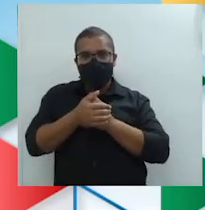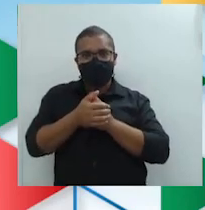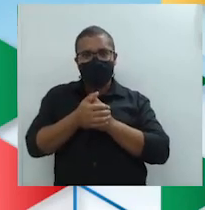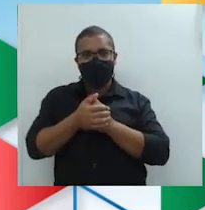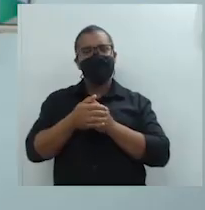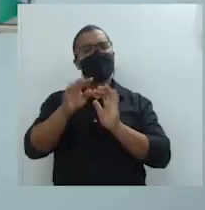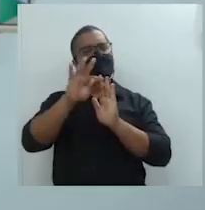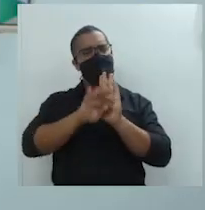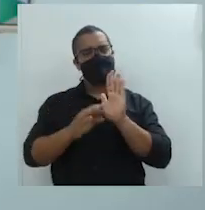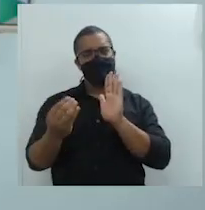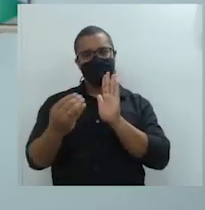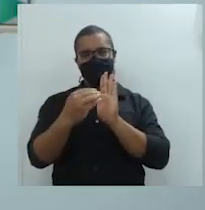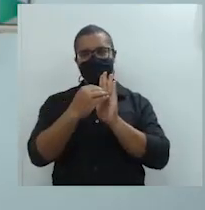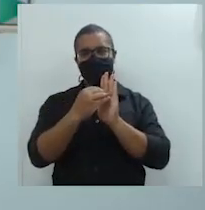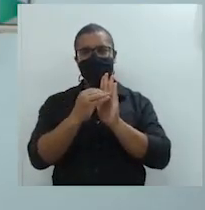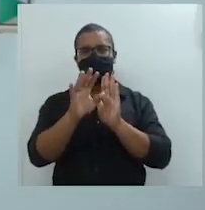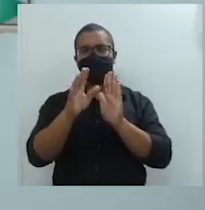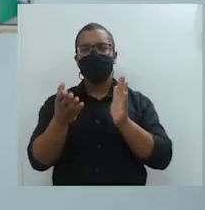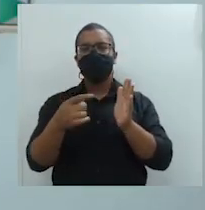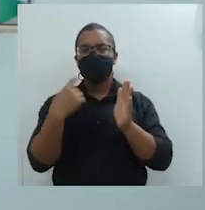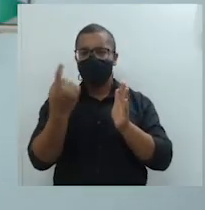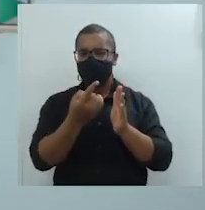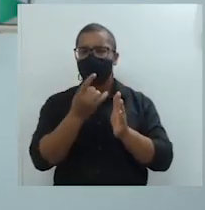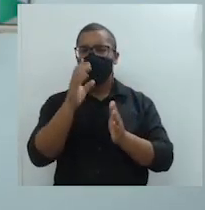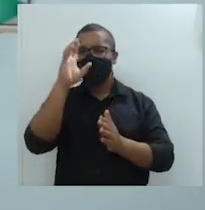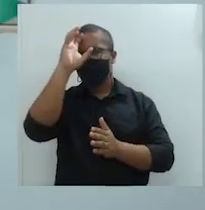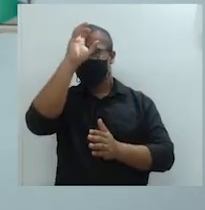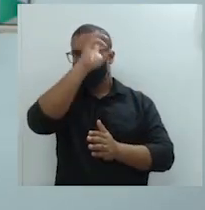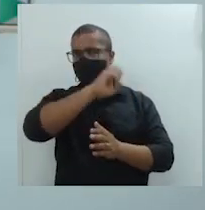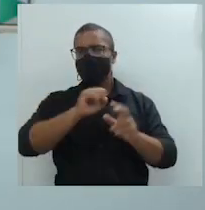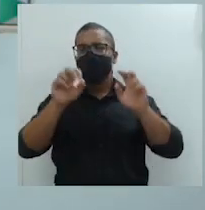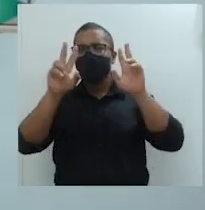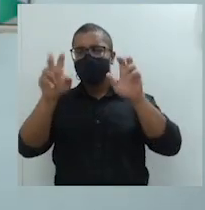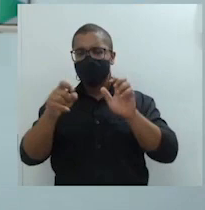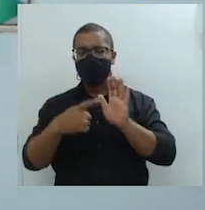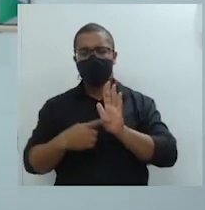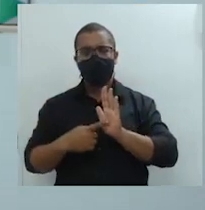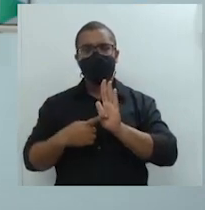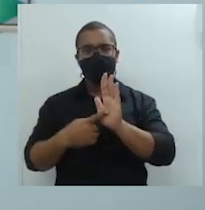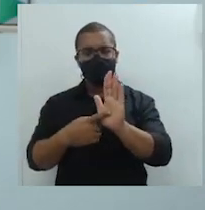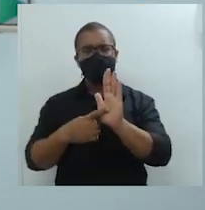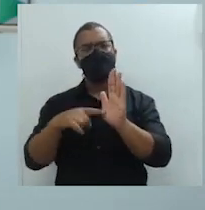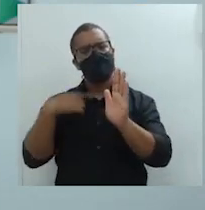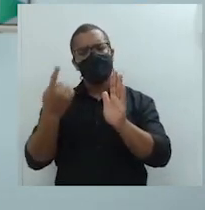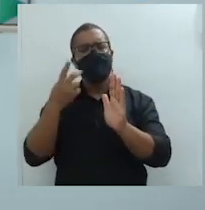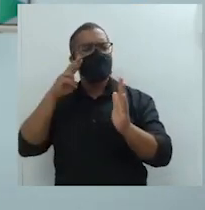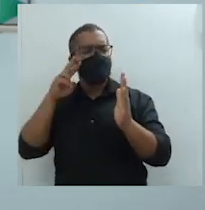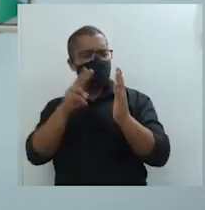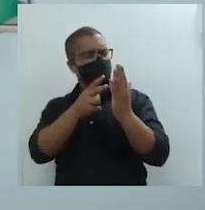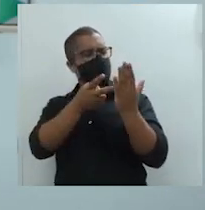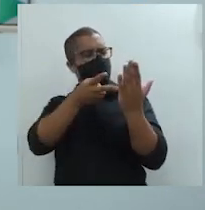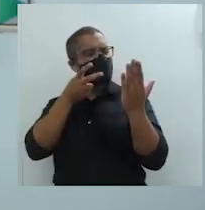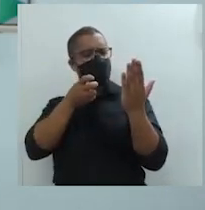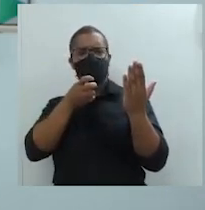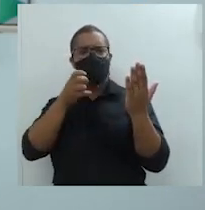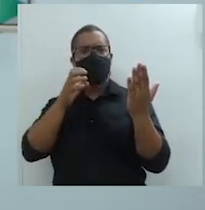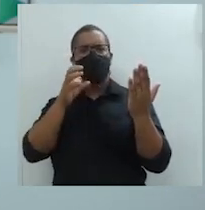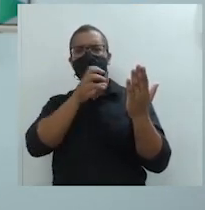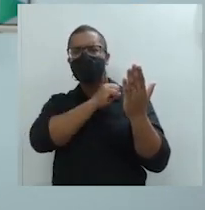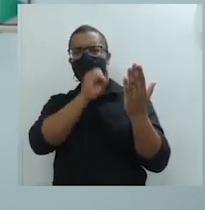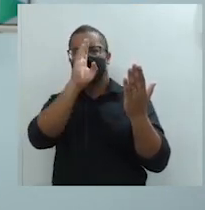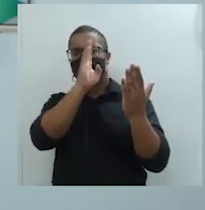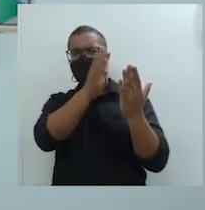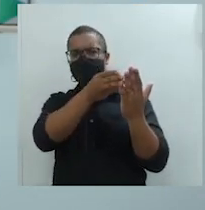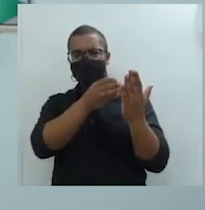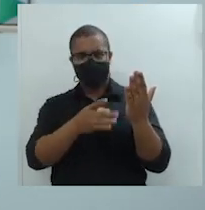texto. É isso aí, vamos conhecer as informações explícitas, aquelas que estão claras, apresentadas